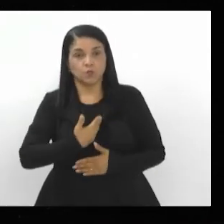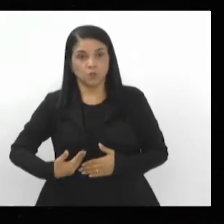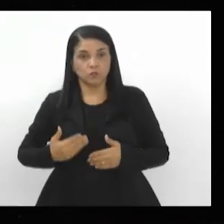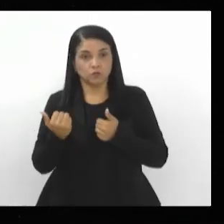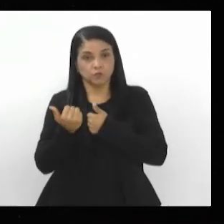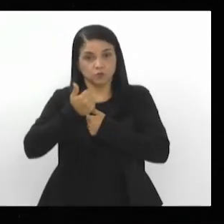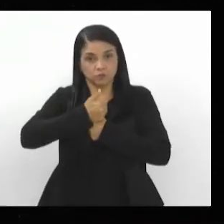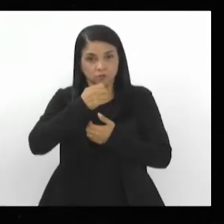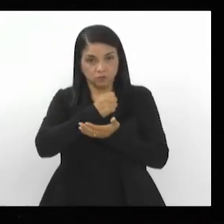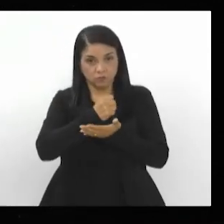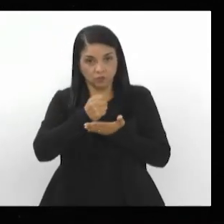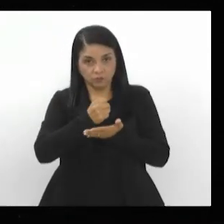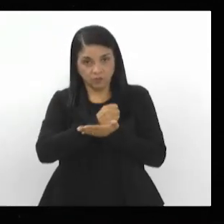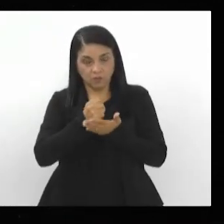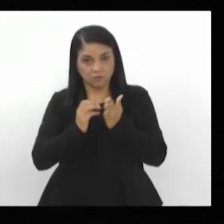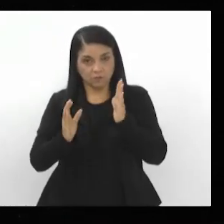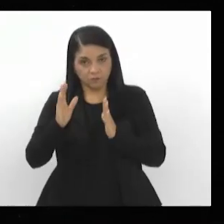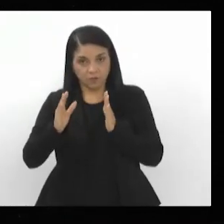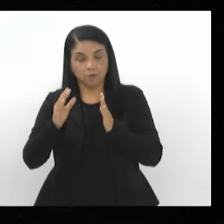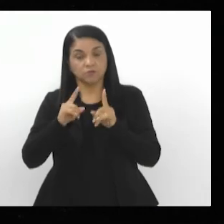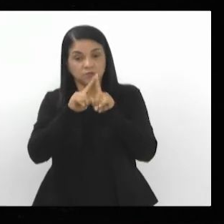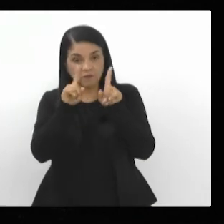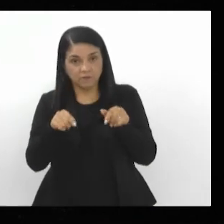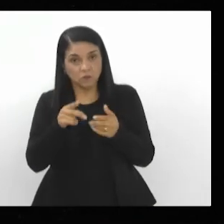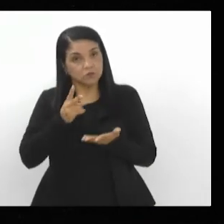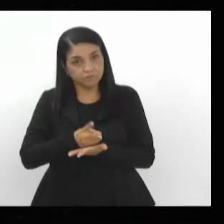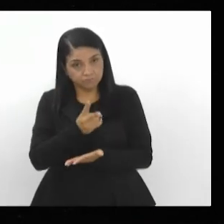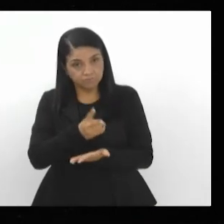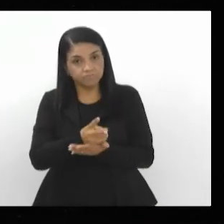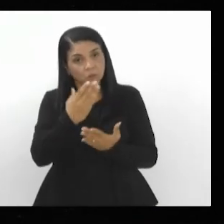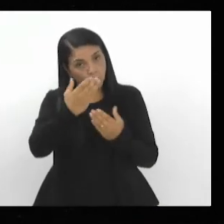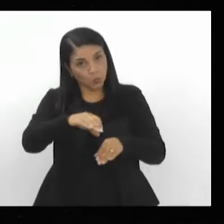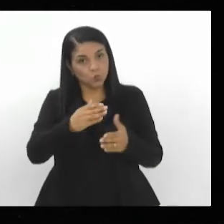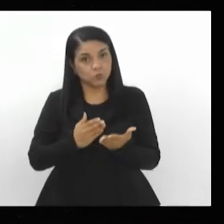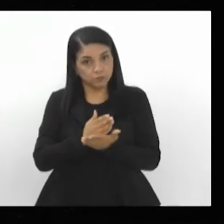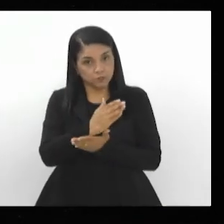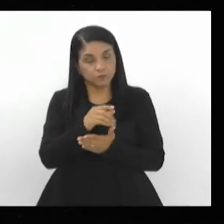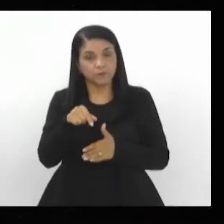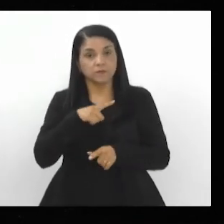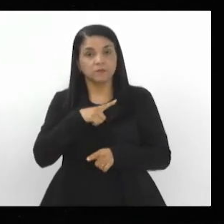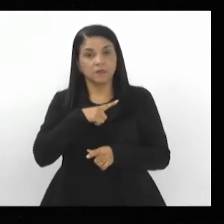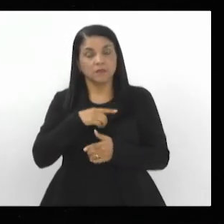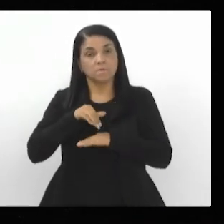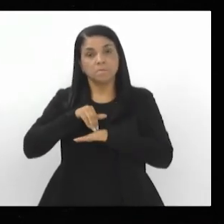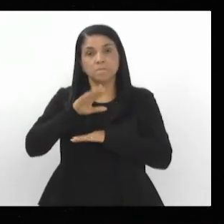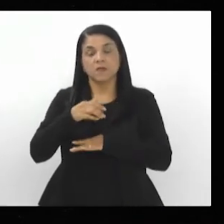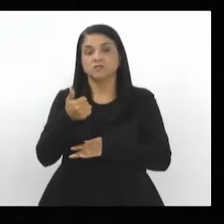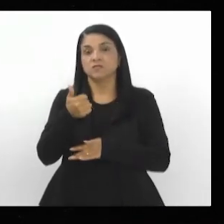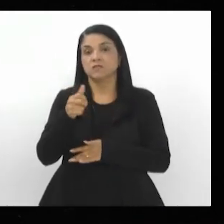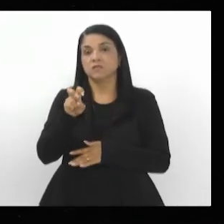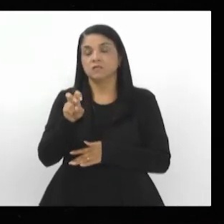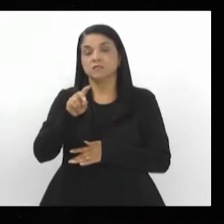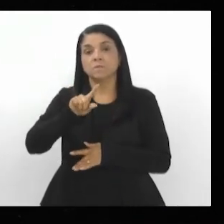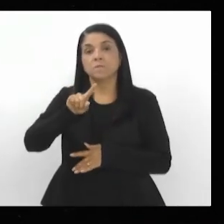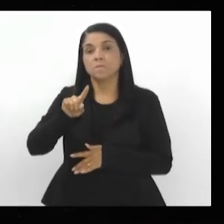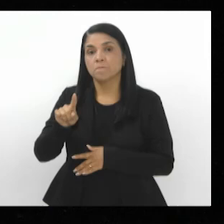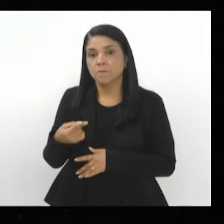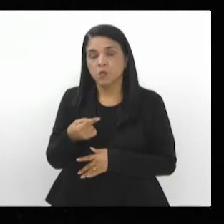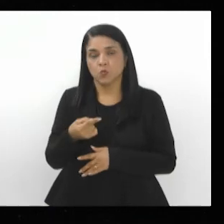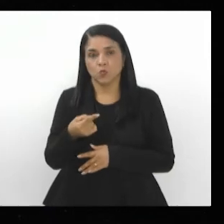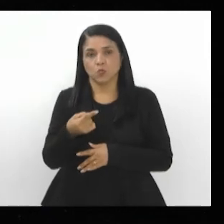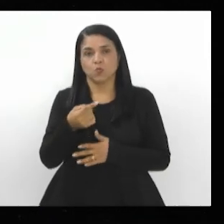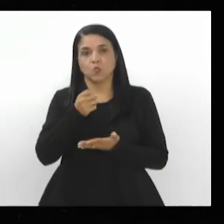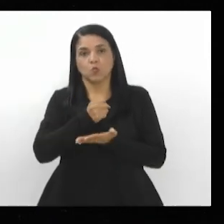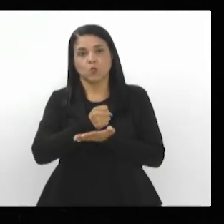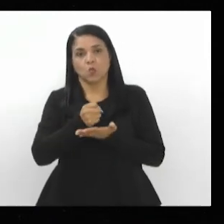de contratos temporários por servidores efetivos, considerando que existem mais de 15 mil sobre esses